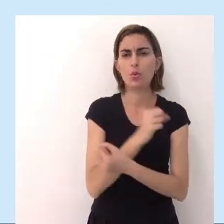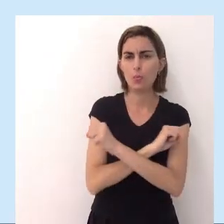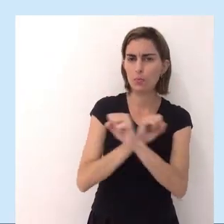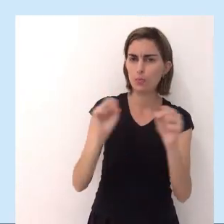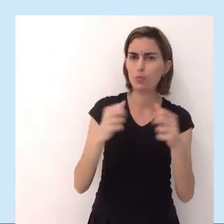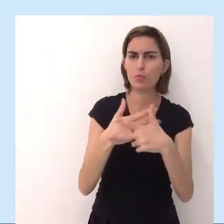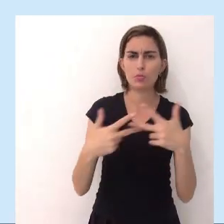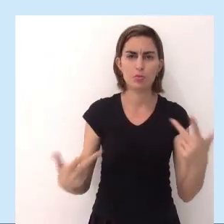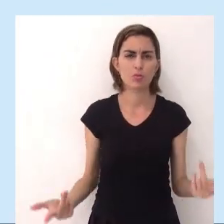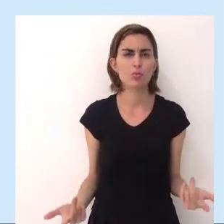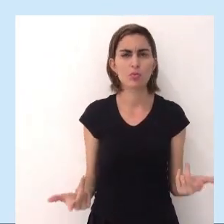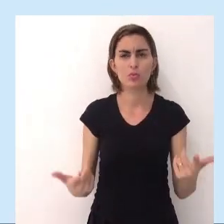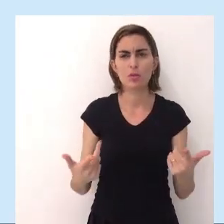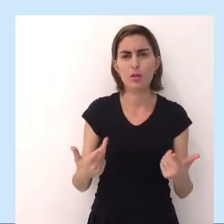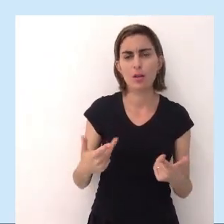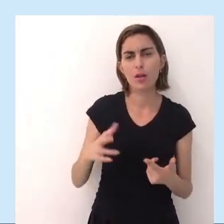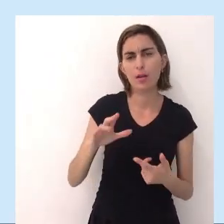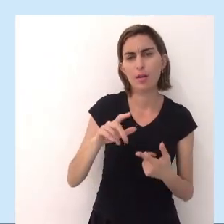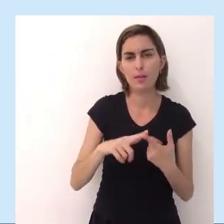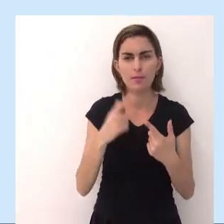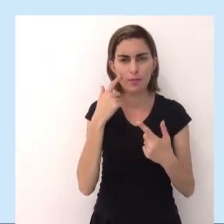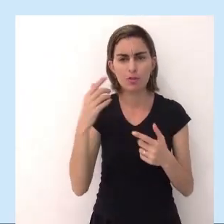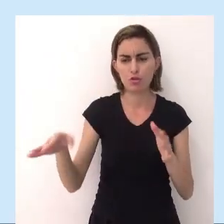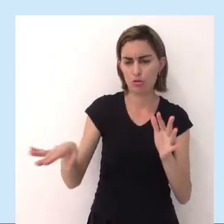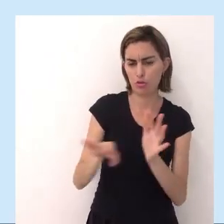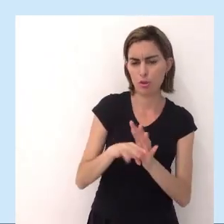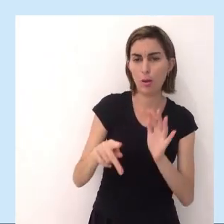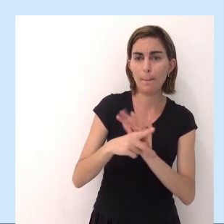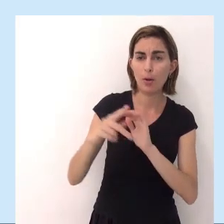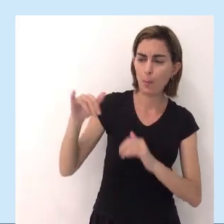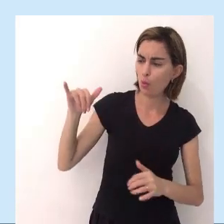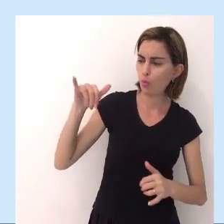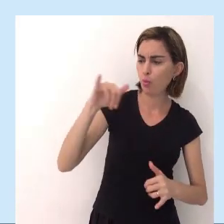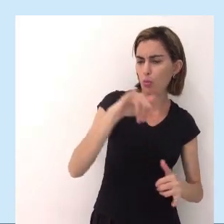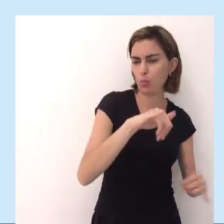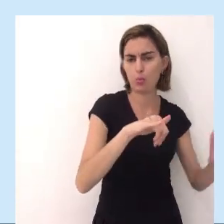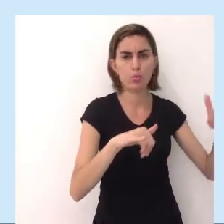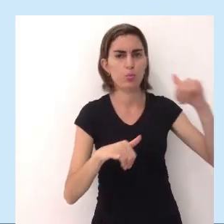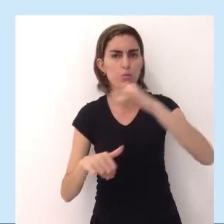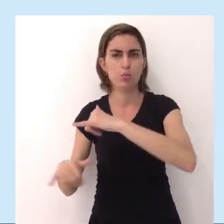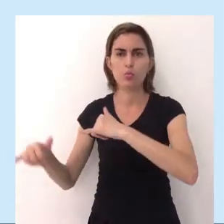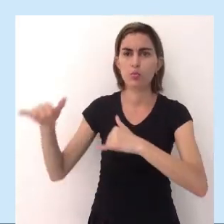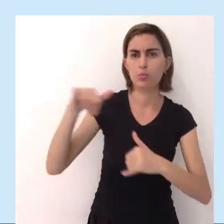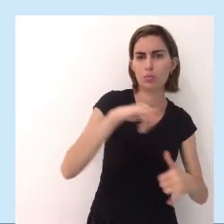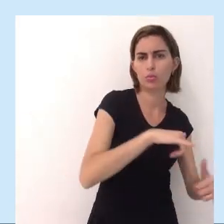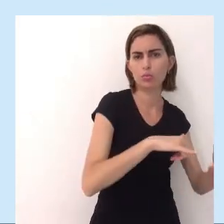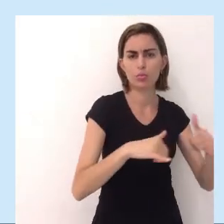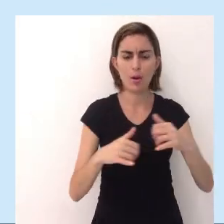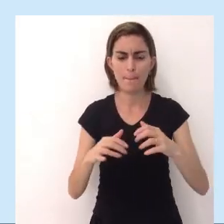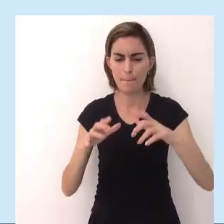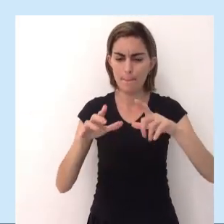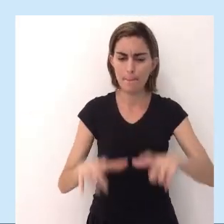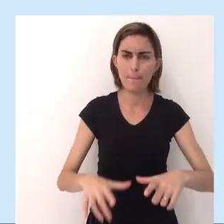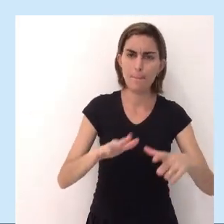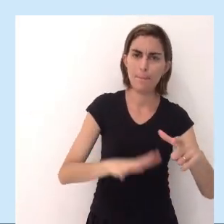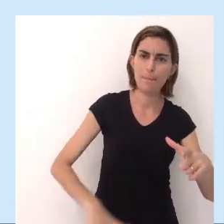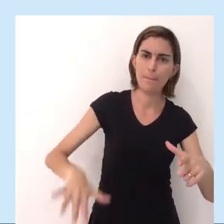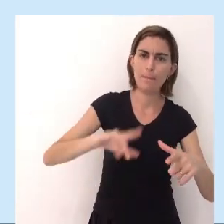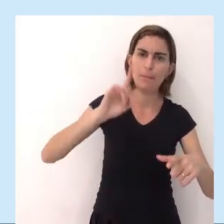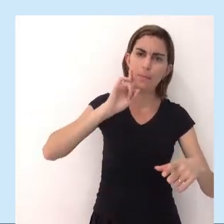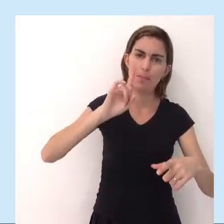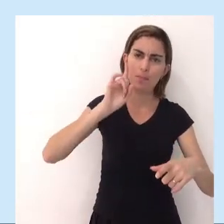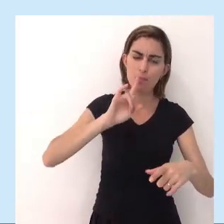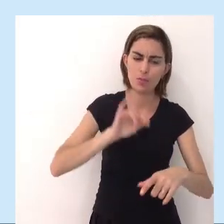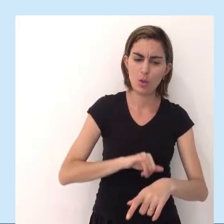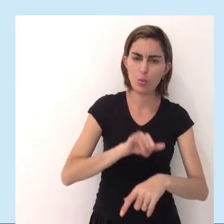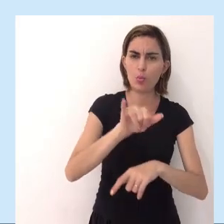né? O kamikaze, né? Que chegava com o próprio avião também, se lançava em bases americanas, né?